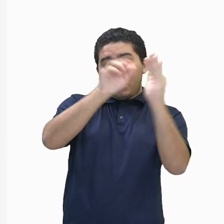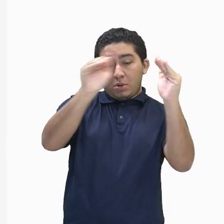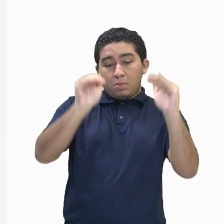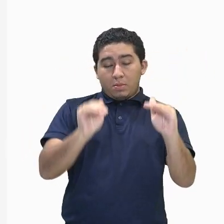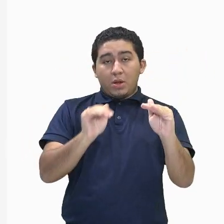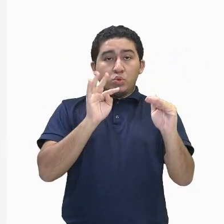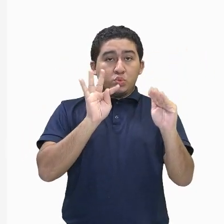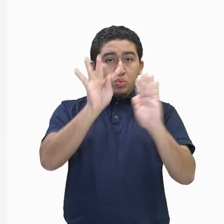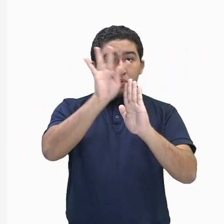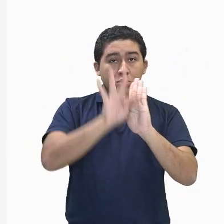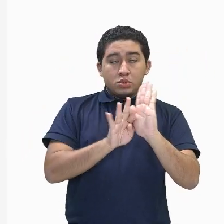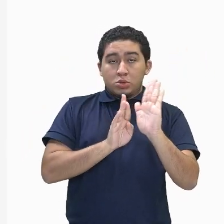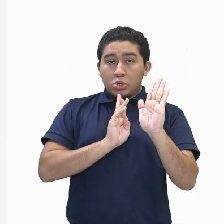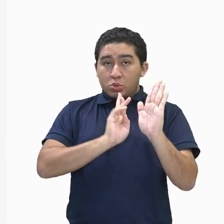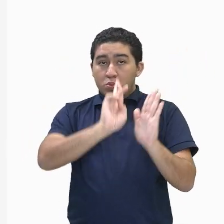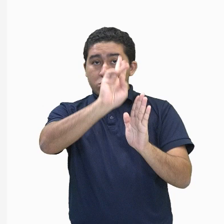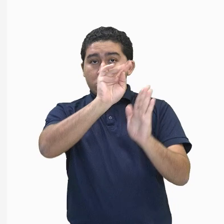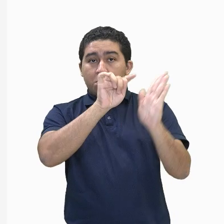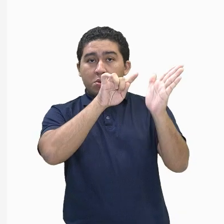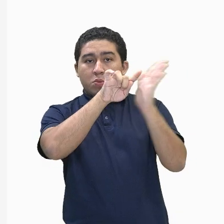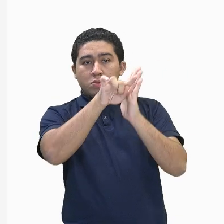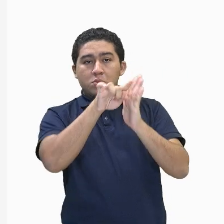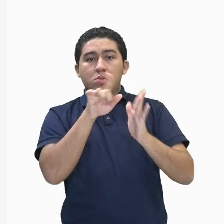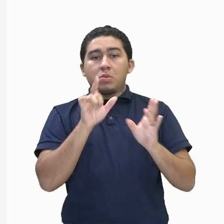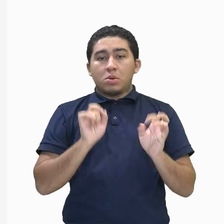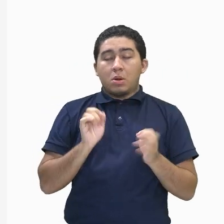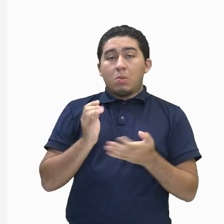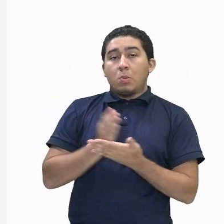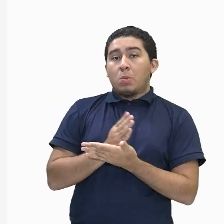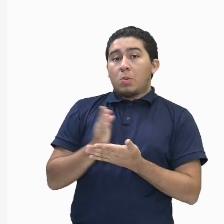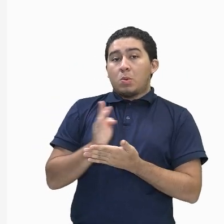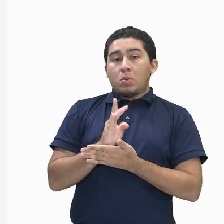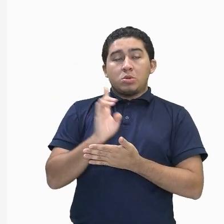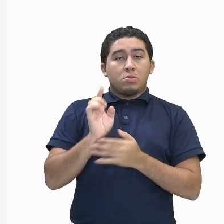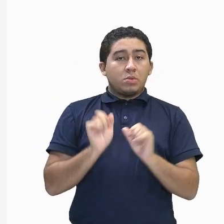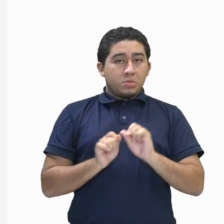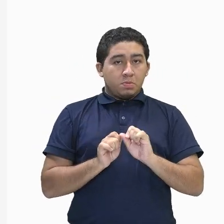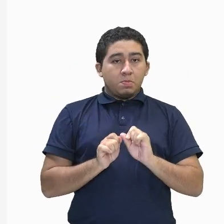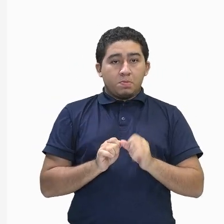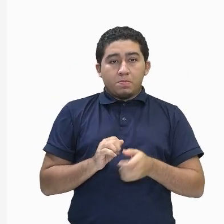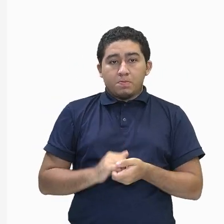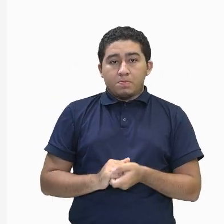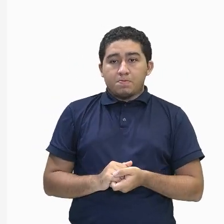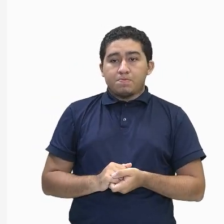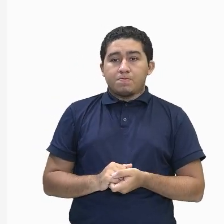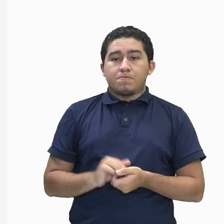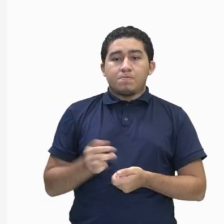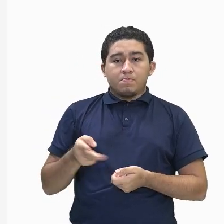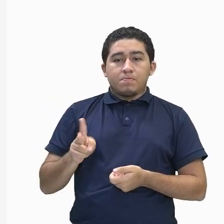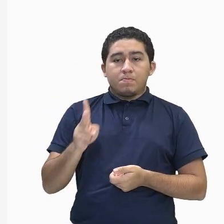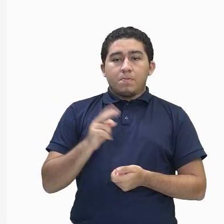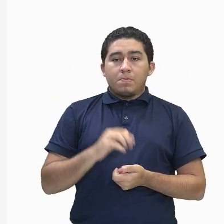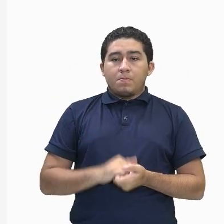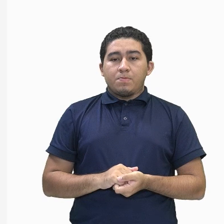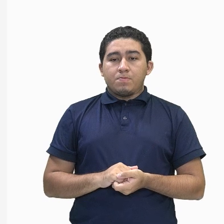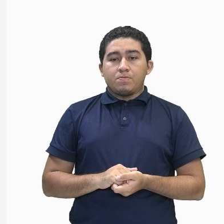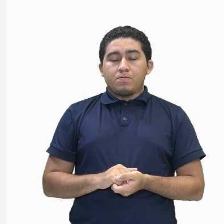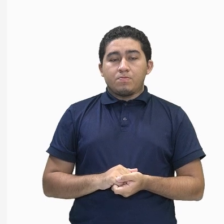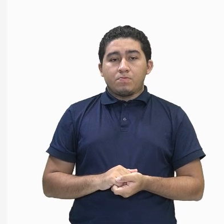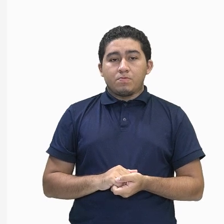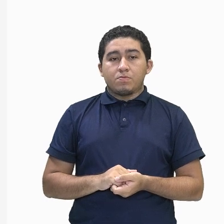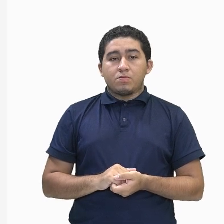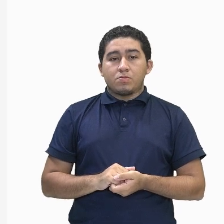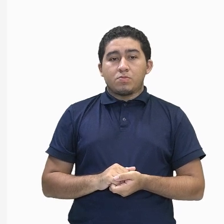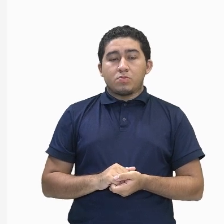que alguma coisa do faz, não é? Continuando, nós temos mais outro subtítulo